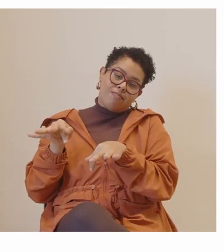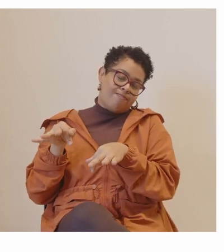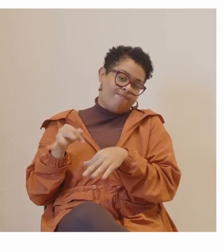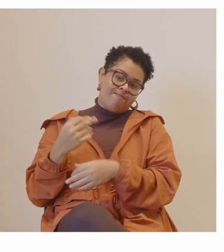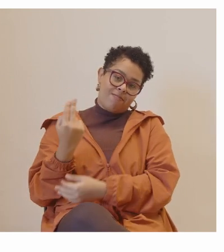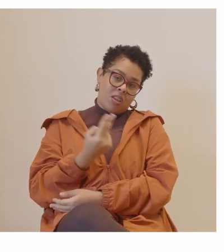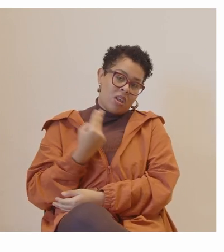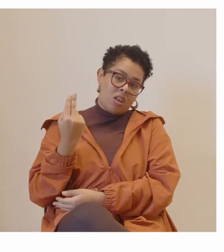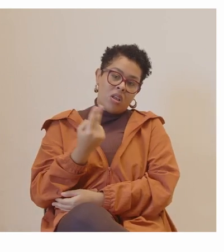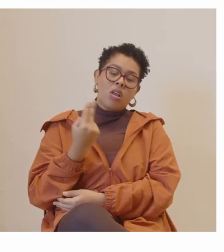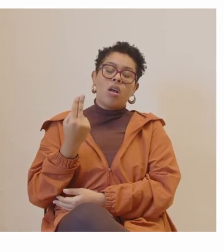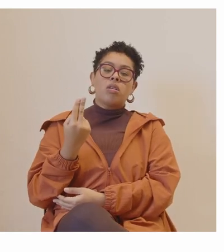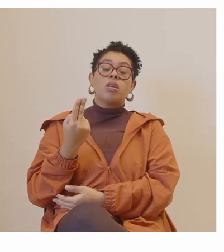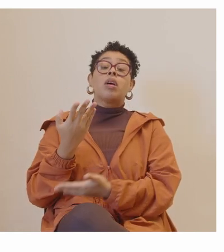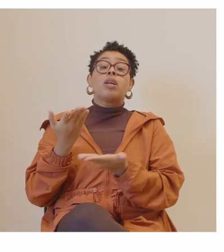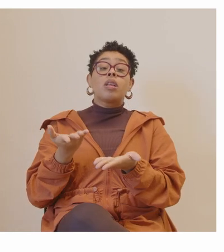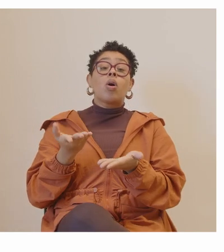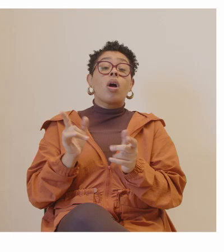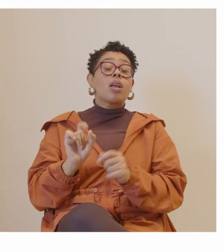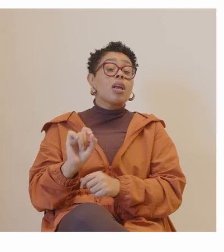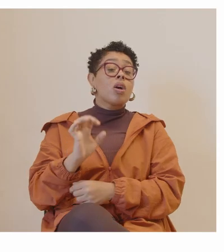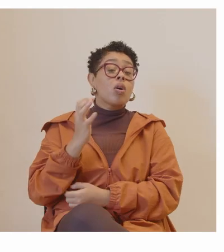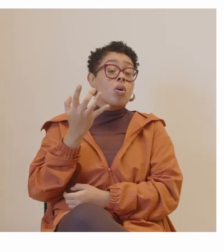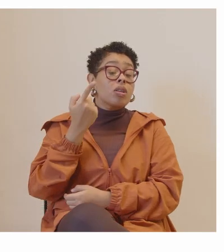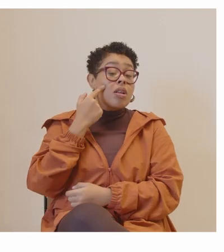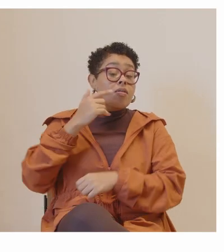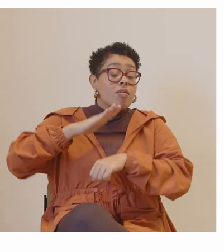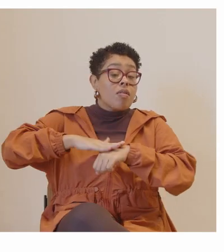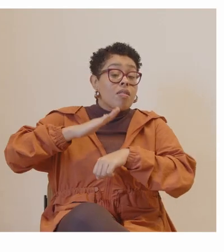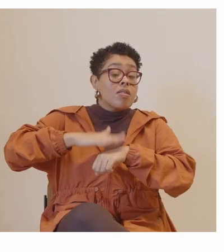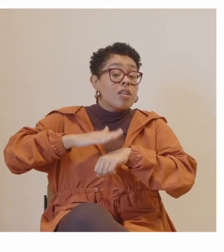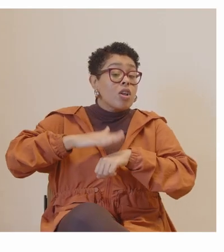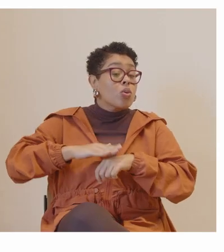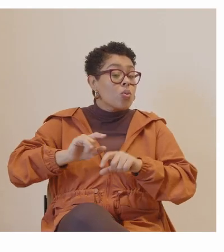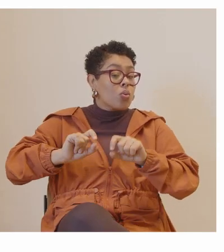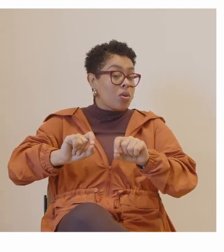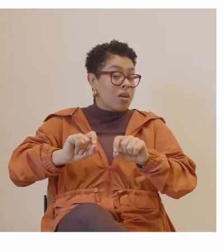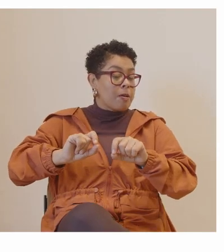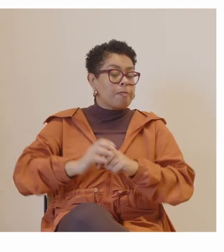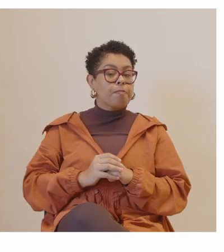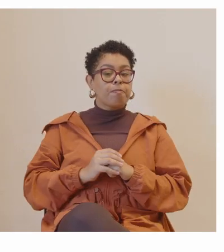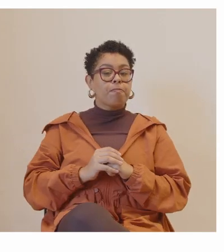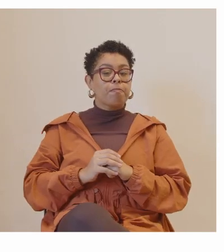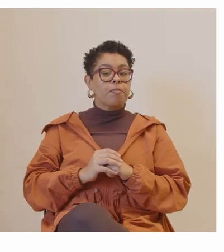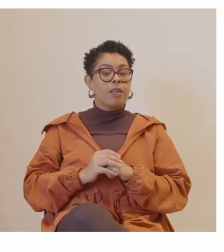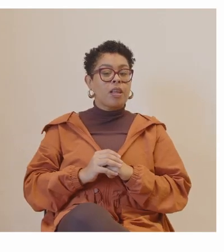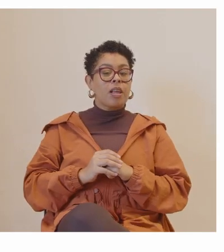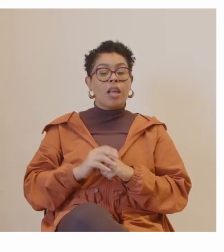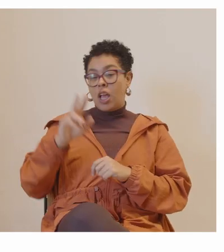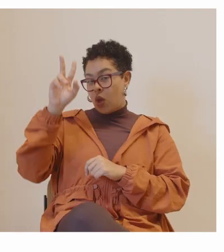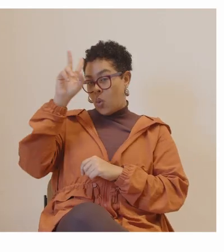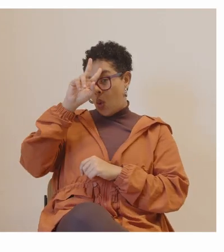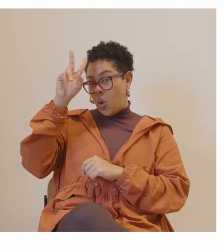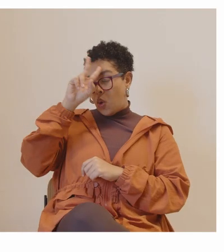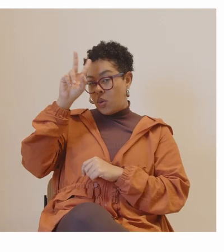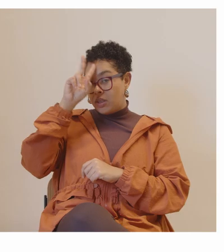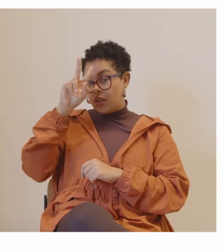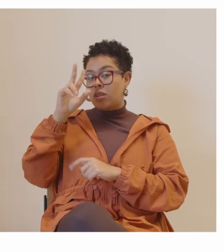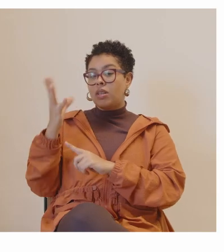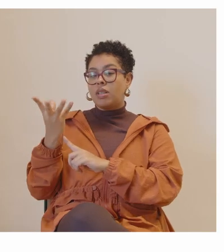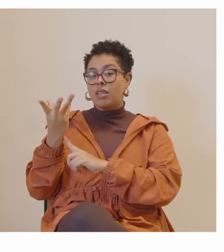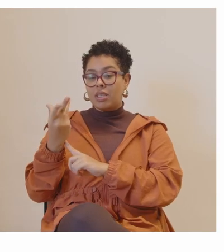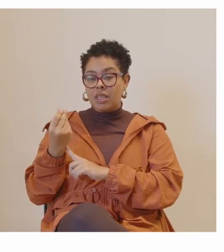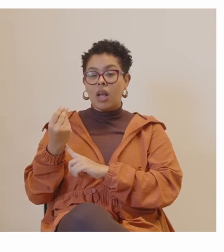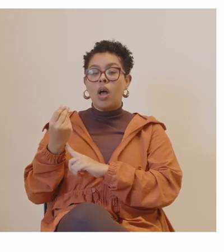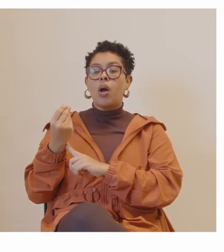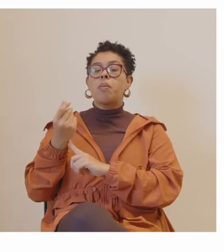né, de grandes dimensões. Ele acaba fazendo aquilo que um historiador da arte britânico, Charles